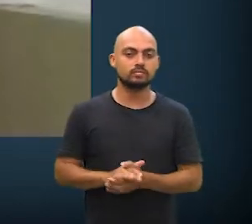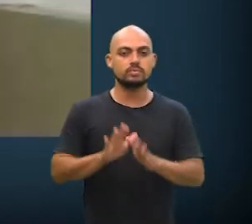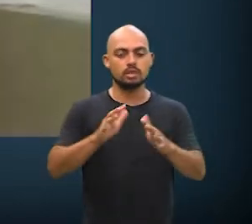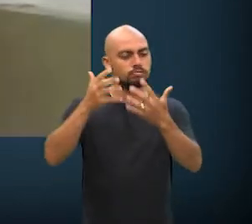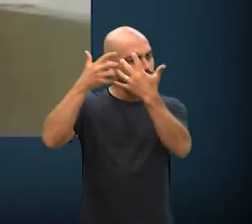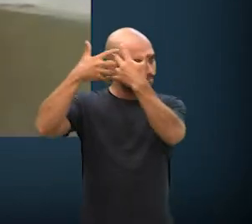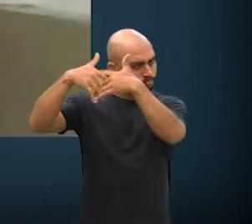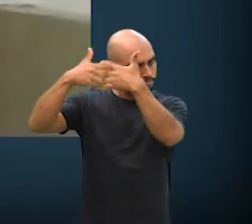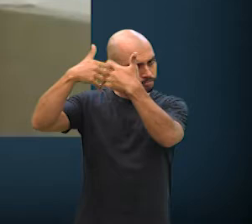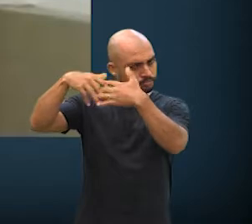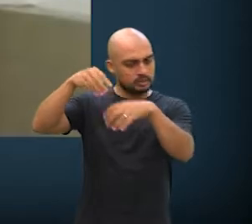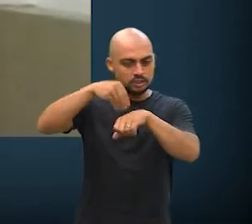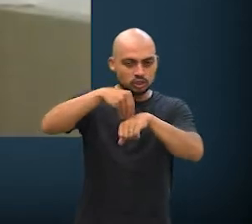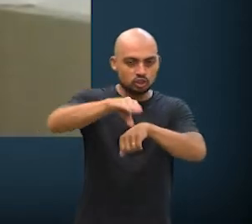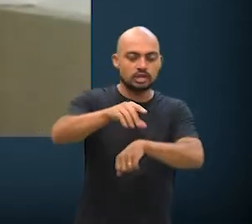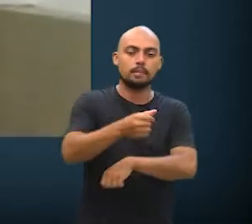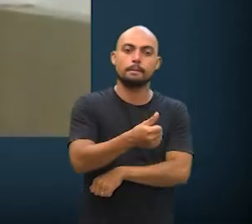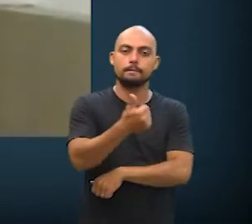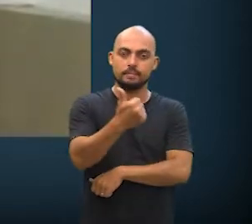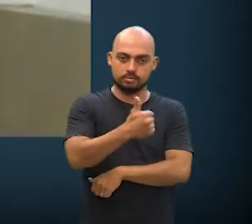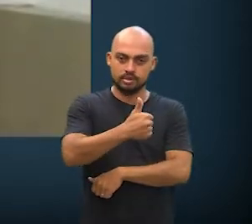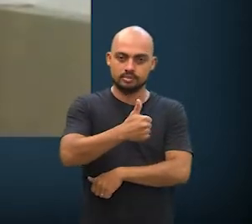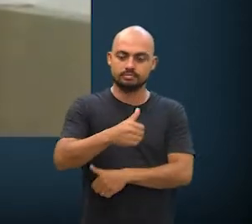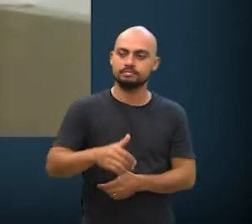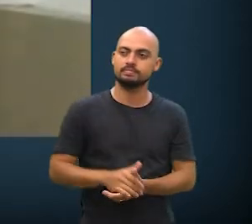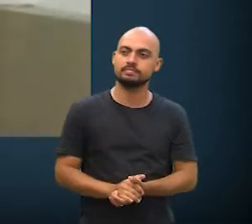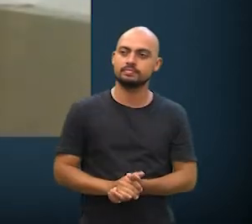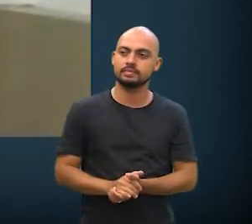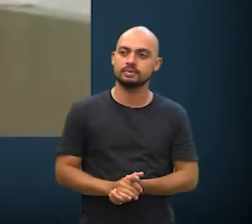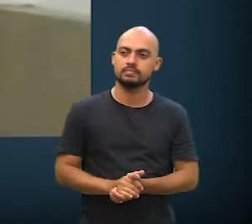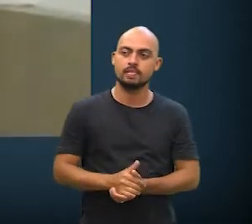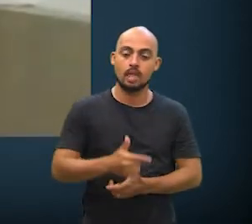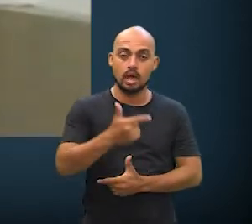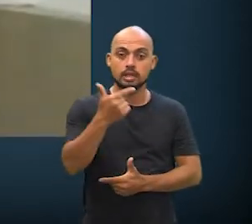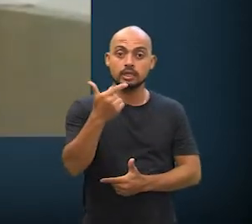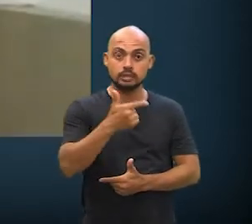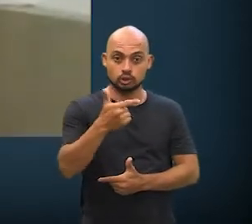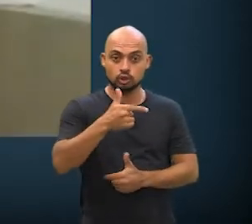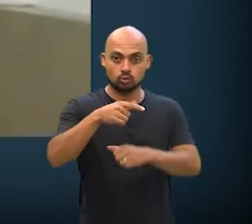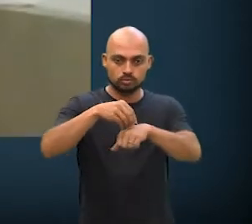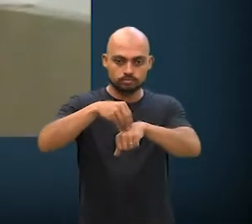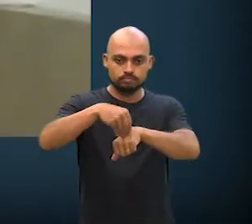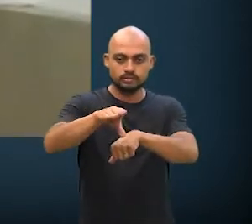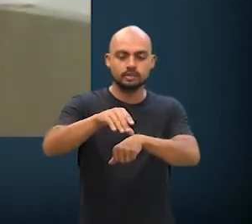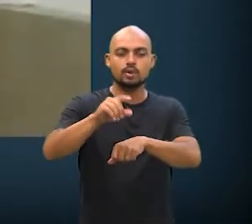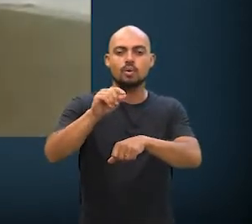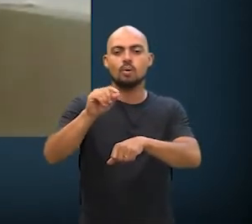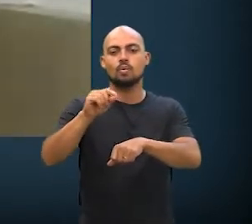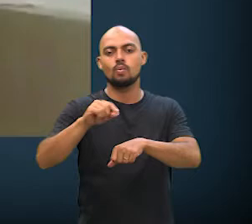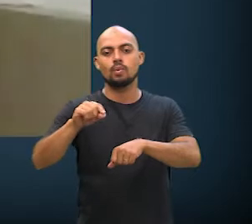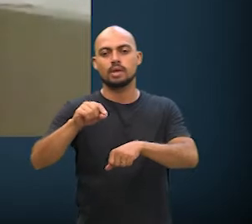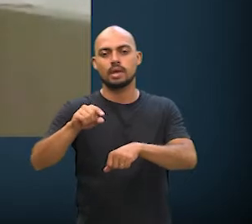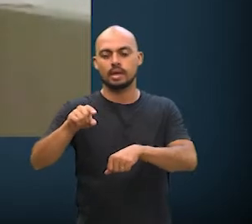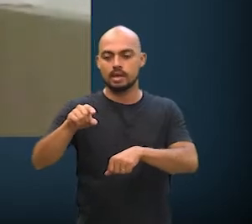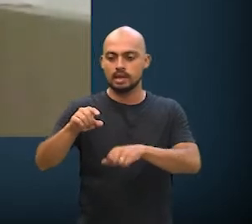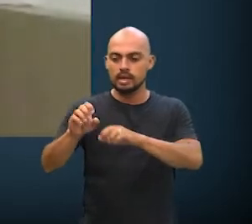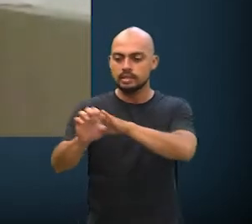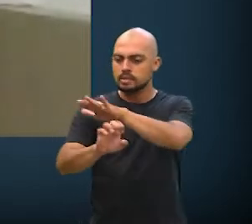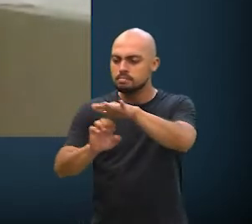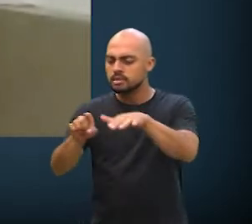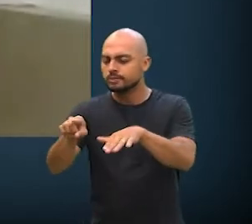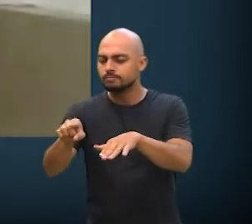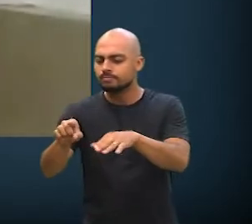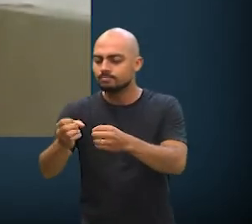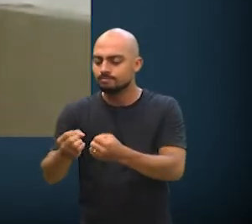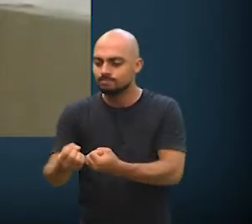é a primeira dica. A segunda é a gente encontrar as empresas ou negócios que nos inspiram, porque a gente